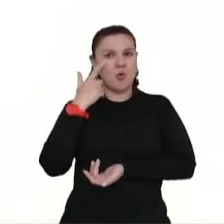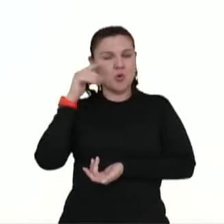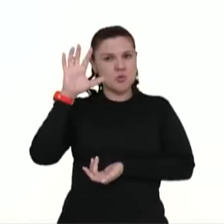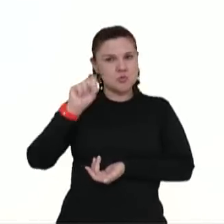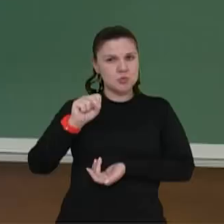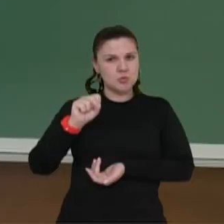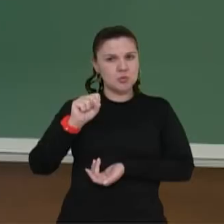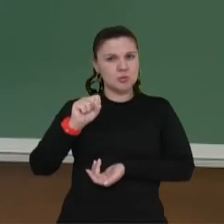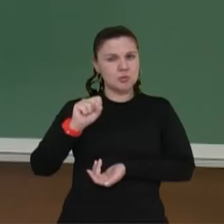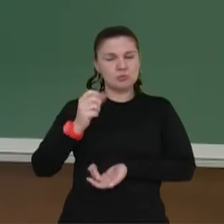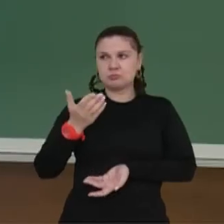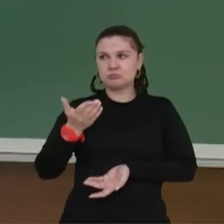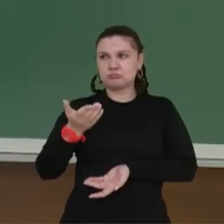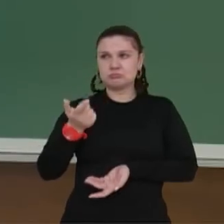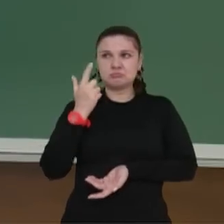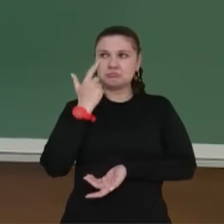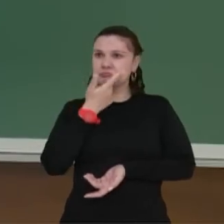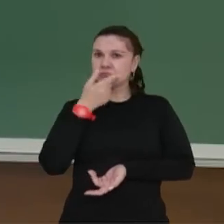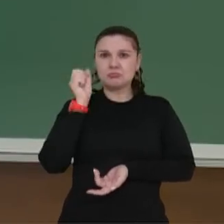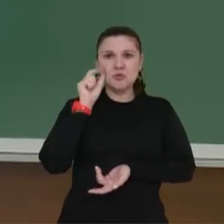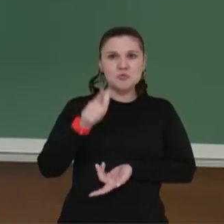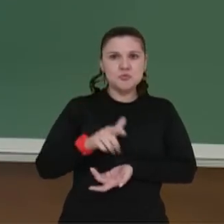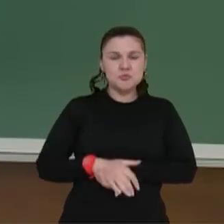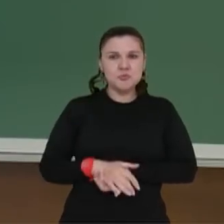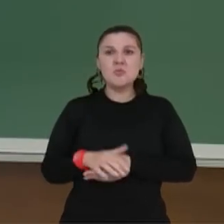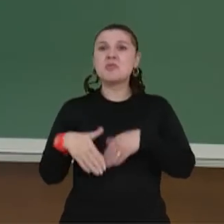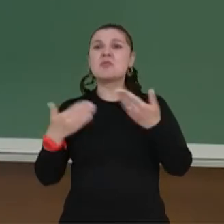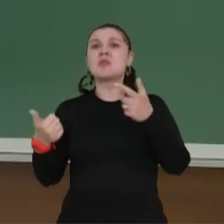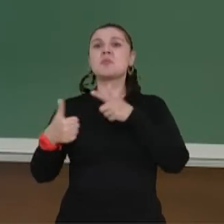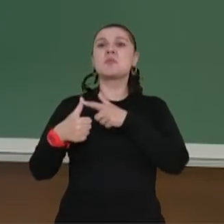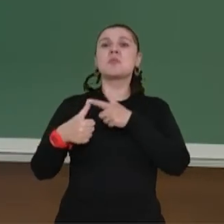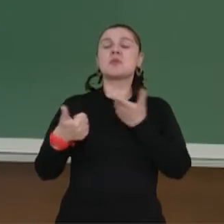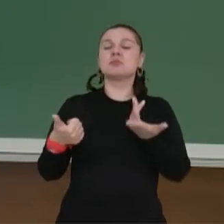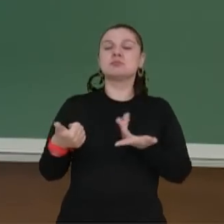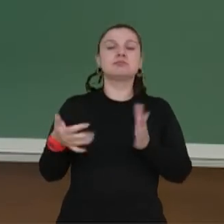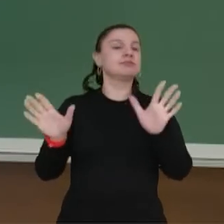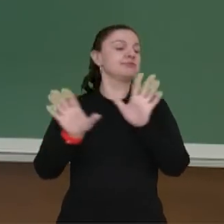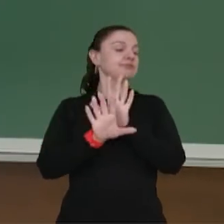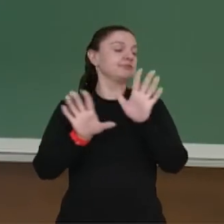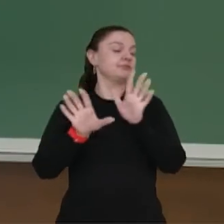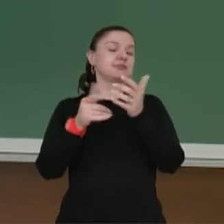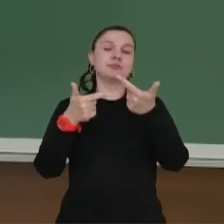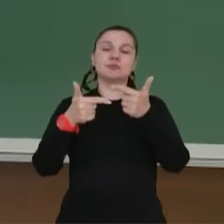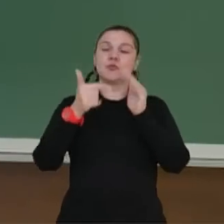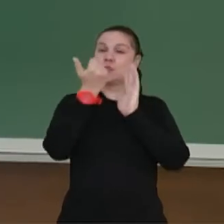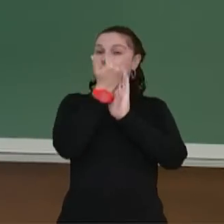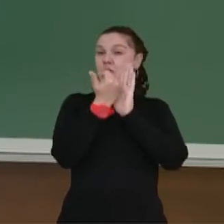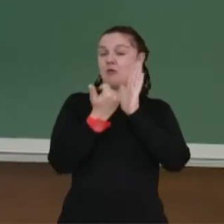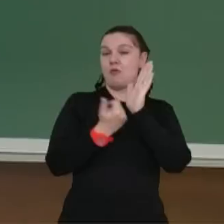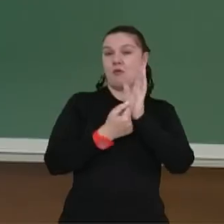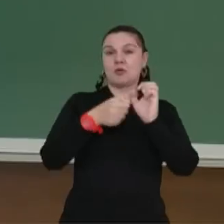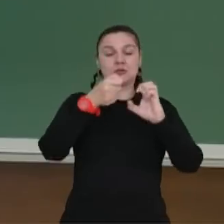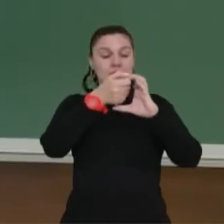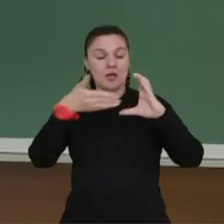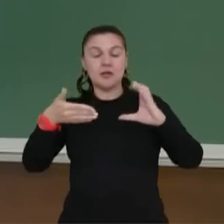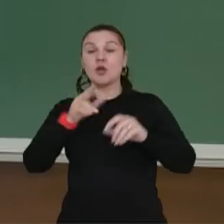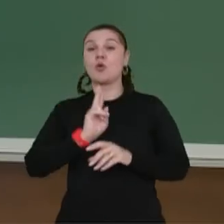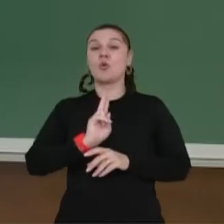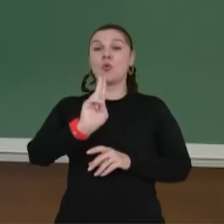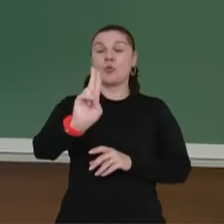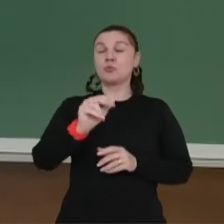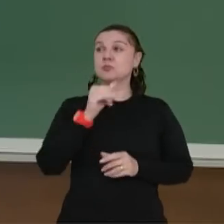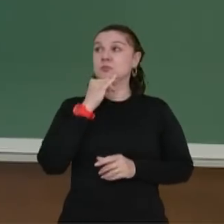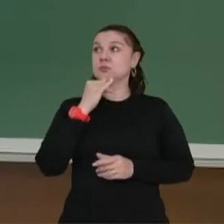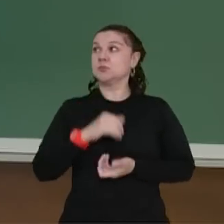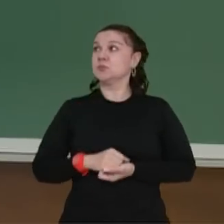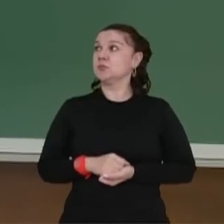escuros? Olhos azuis? Quem que vem primeiro? Não existe uma ordem entre essas características. Ou então, vamos pegar